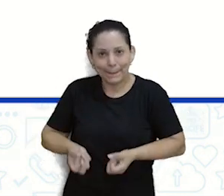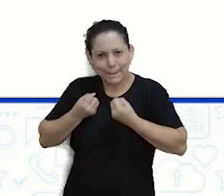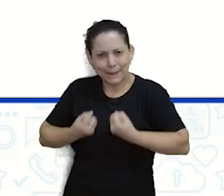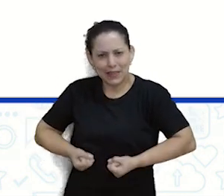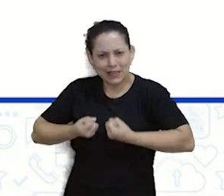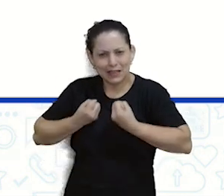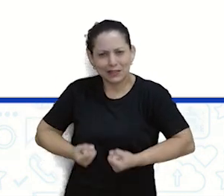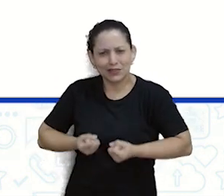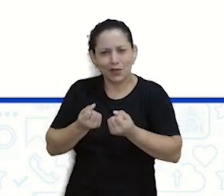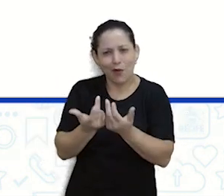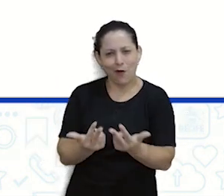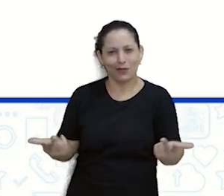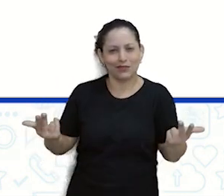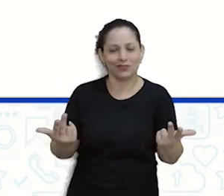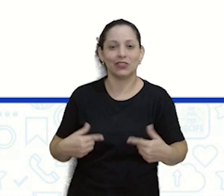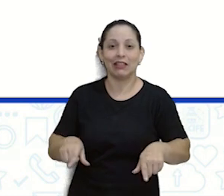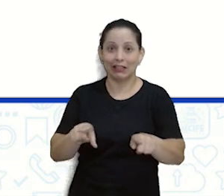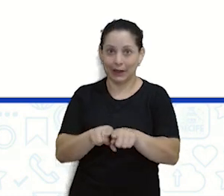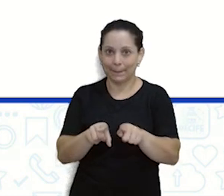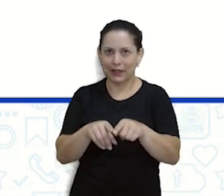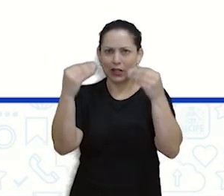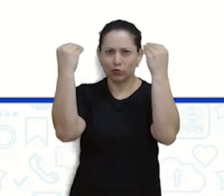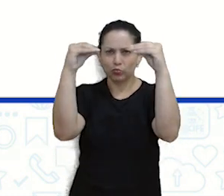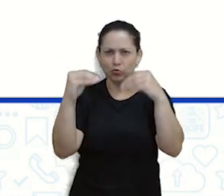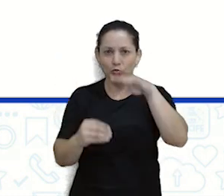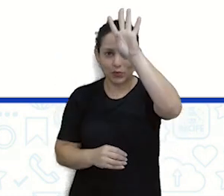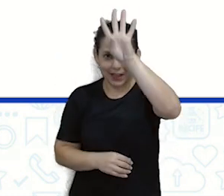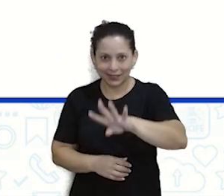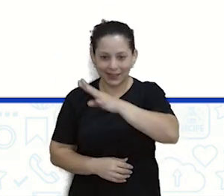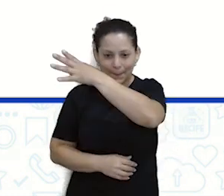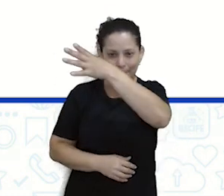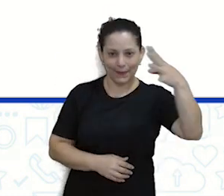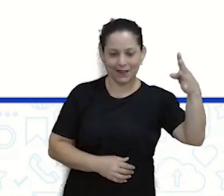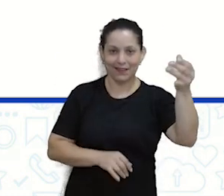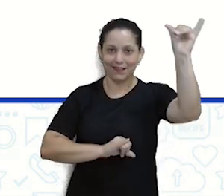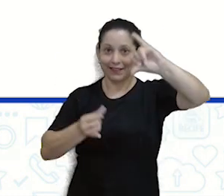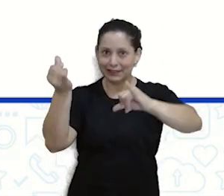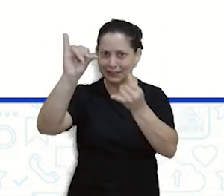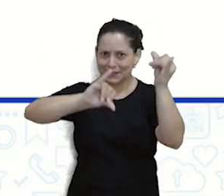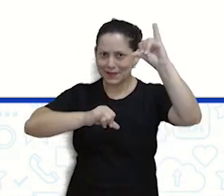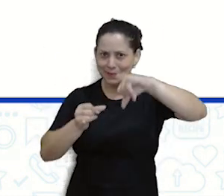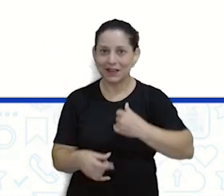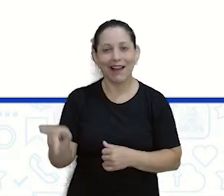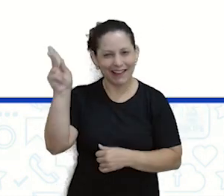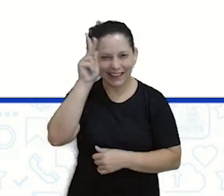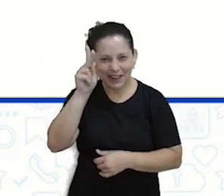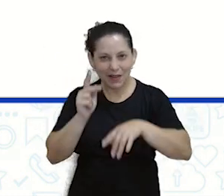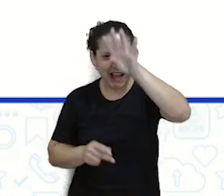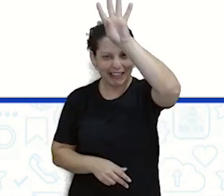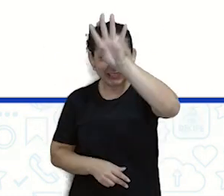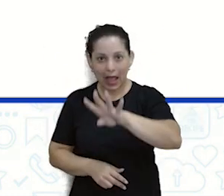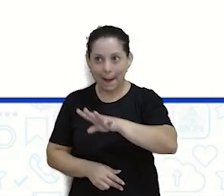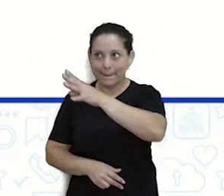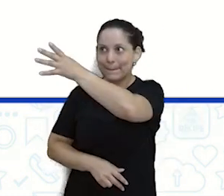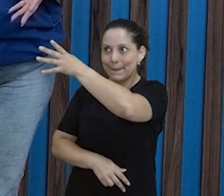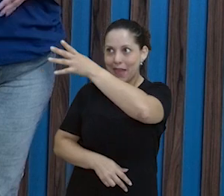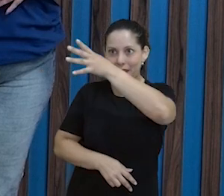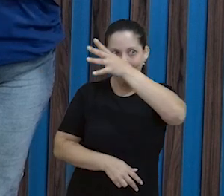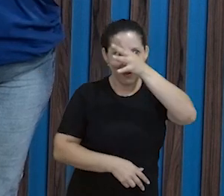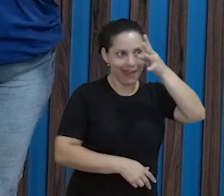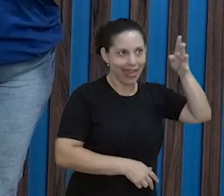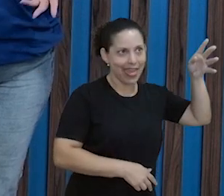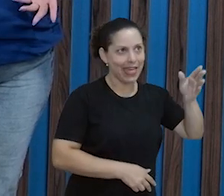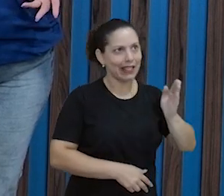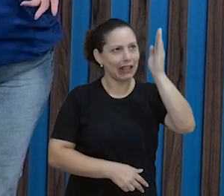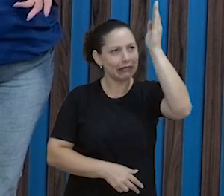de elementos na tabela periódica. Eita, lembra daquela tabela gigante? Vocês já